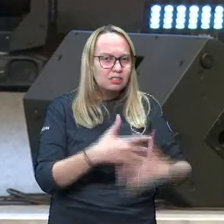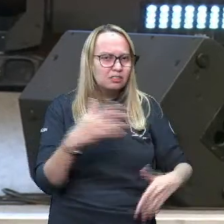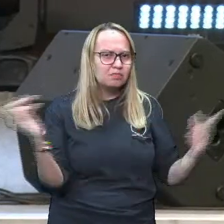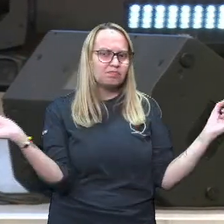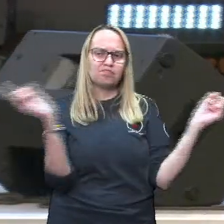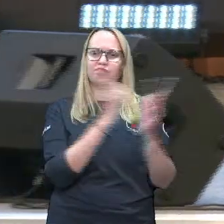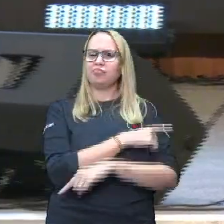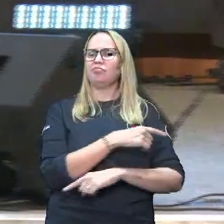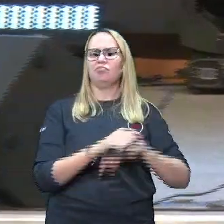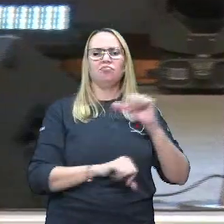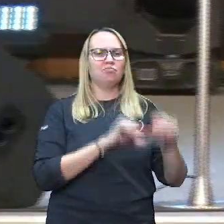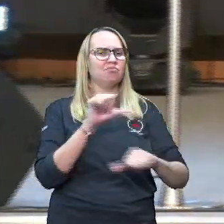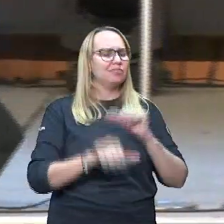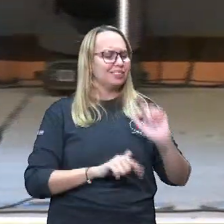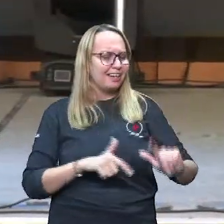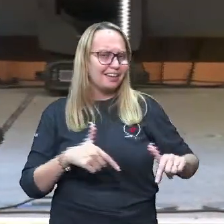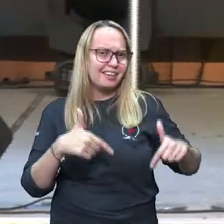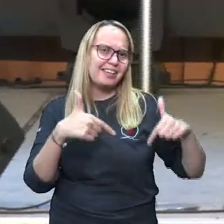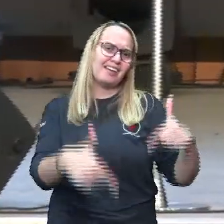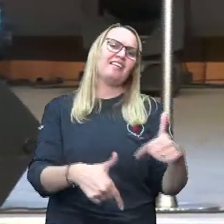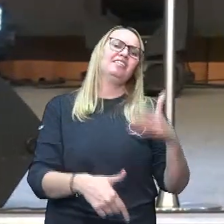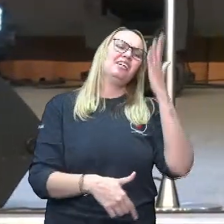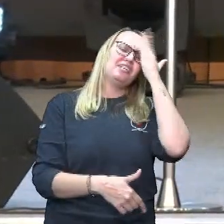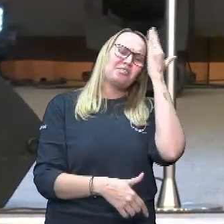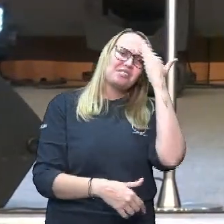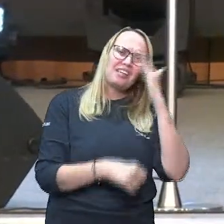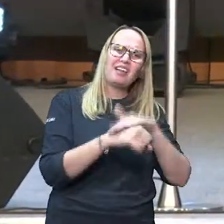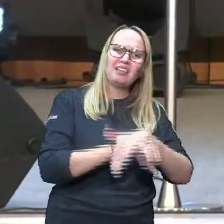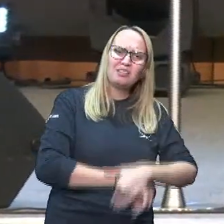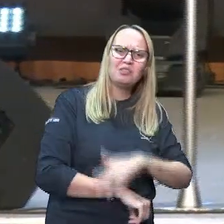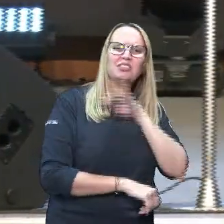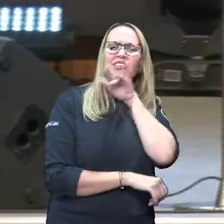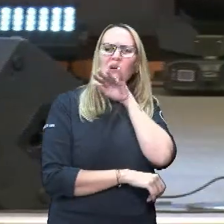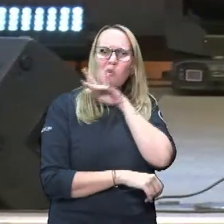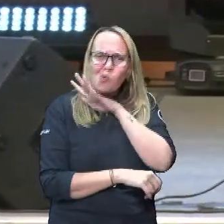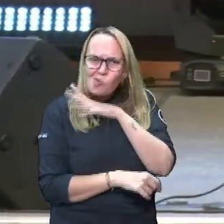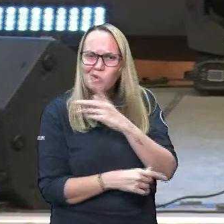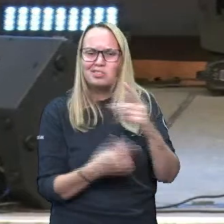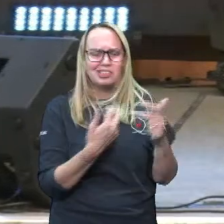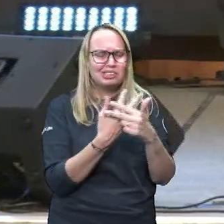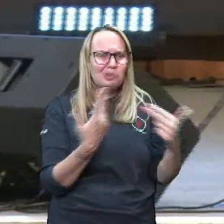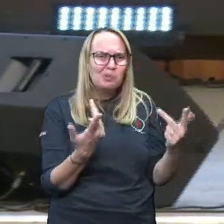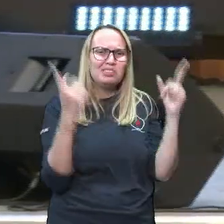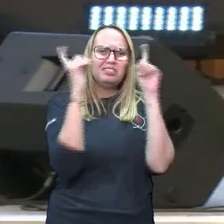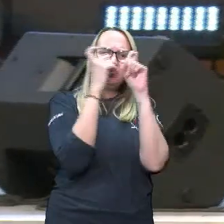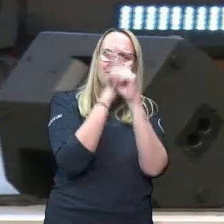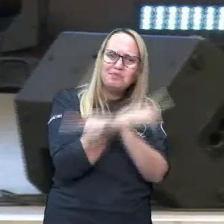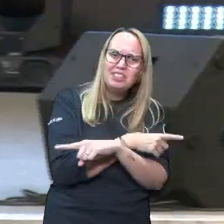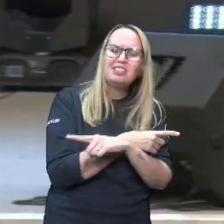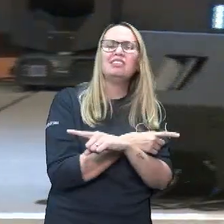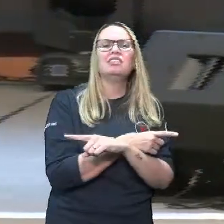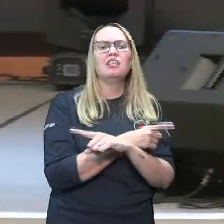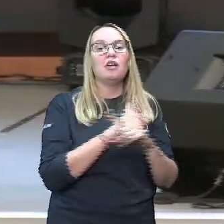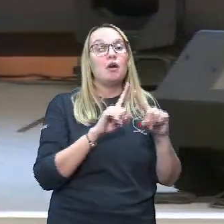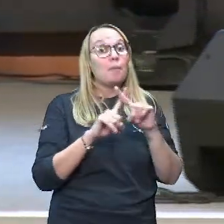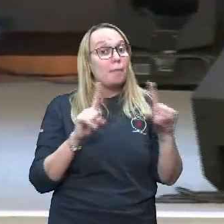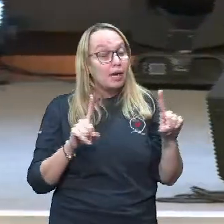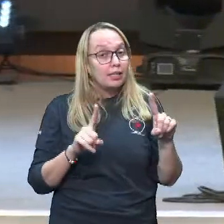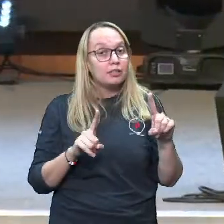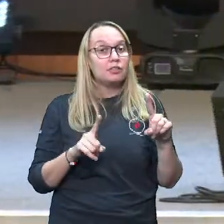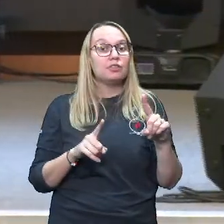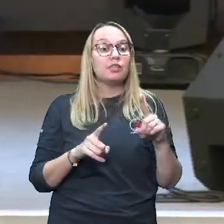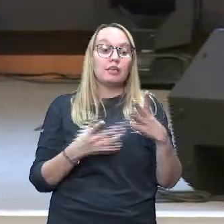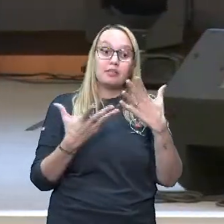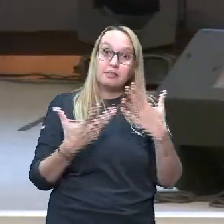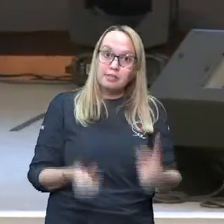reaja a essa palavra. Eu sei que a tua noite foi terrível, eu sei que o clima não está bom, eu sei que está tenso para você, mas pega essa